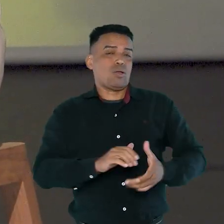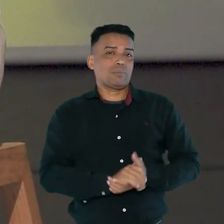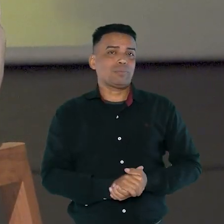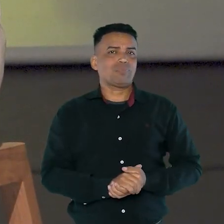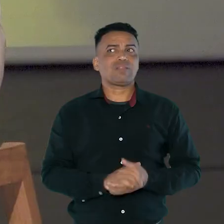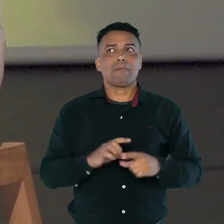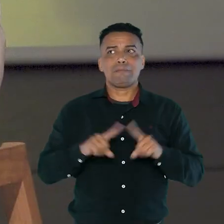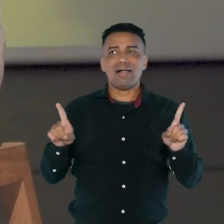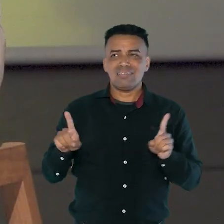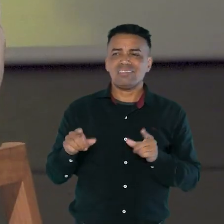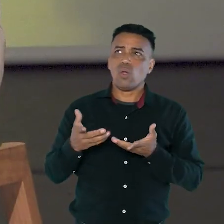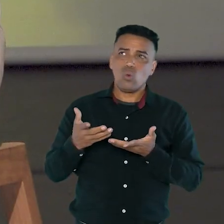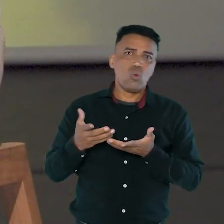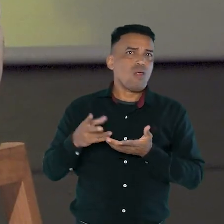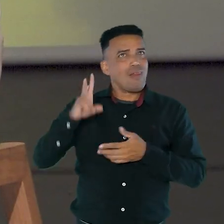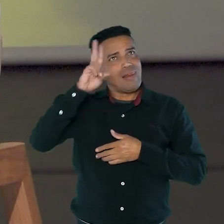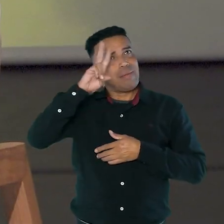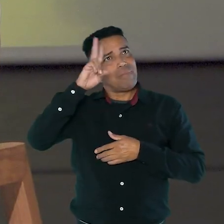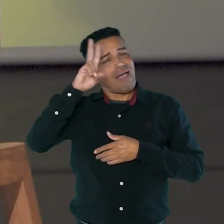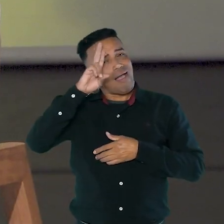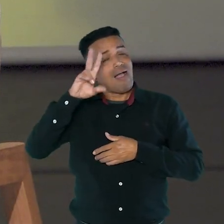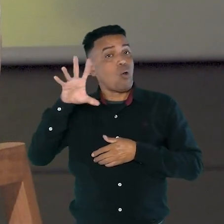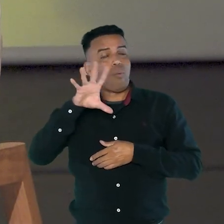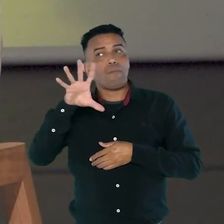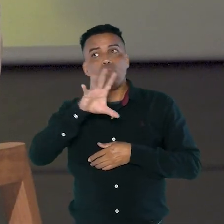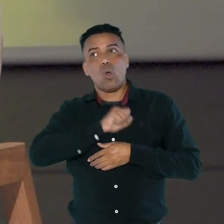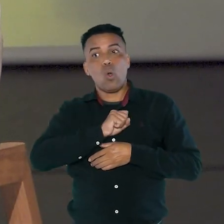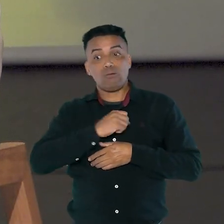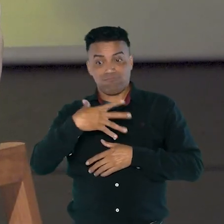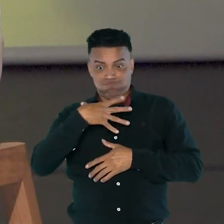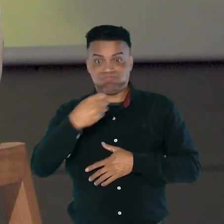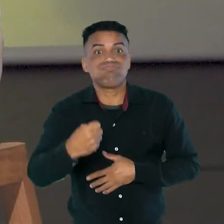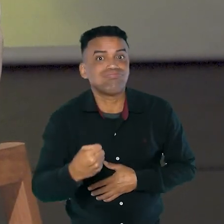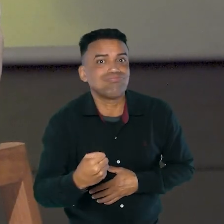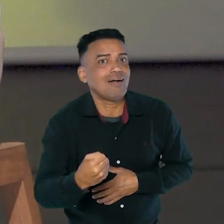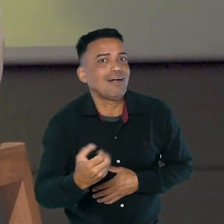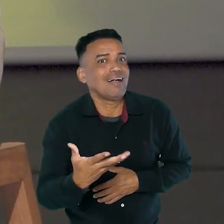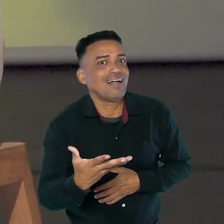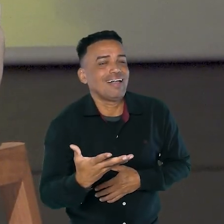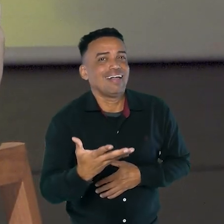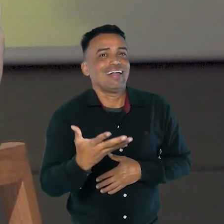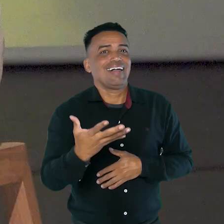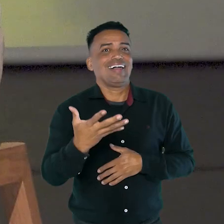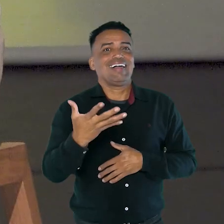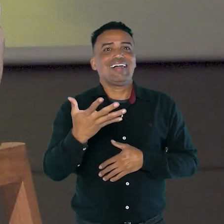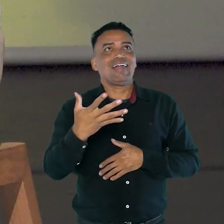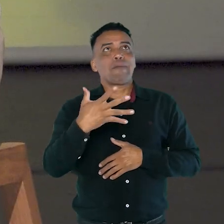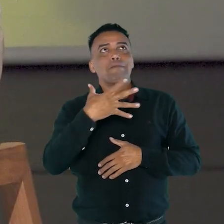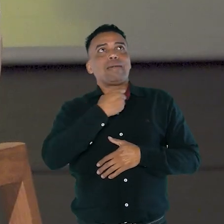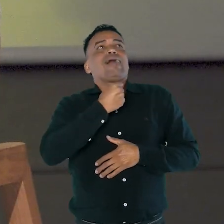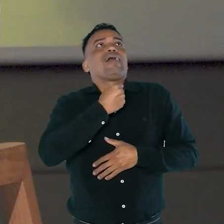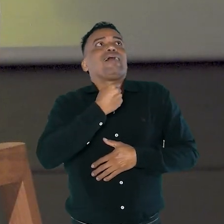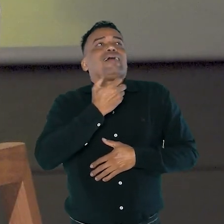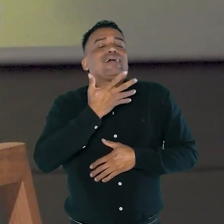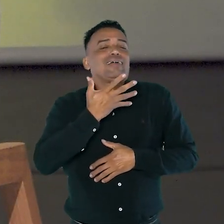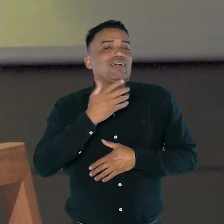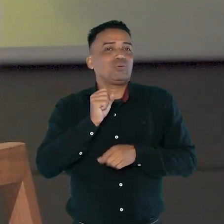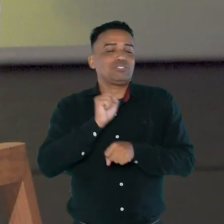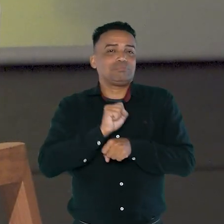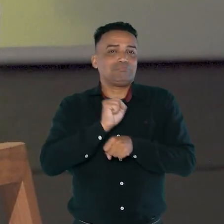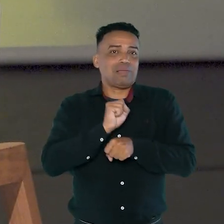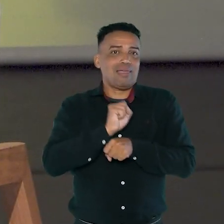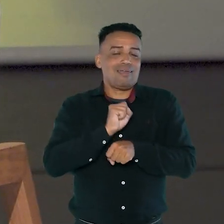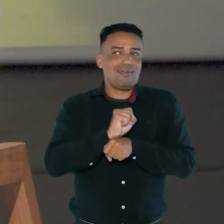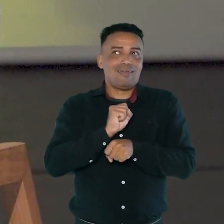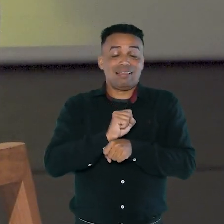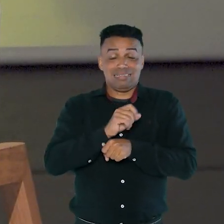Mas eu fico esperando um amor arrebatar meu coração, fico esperando. Engraçado, né?